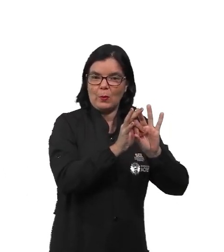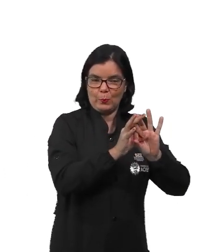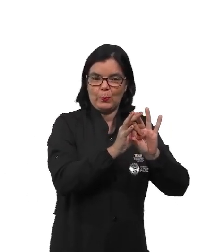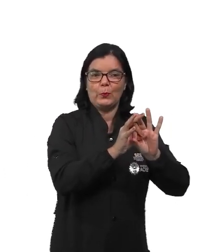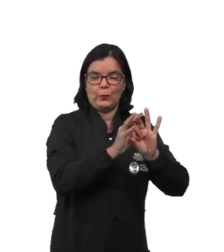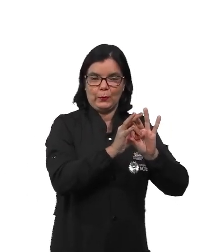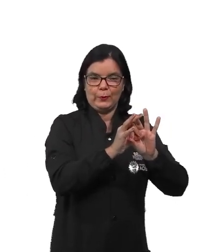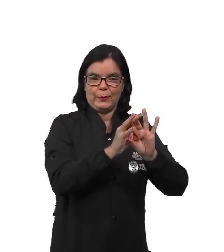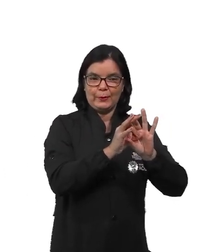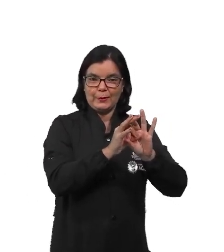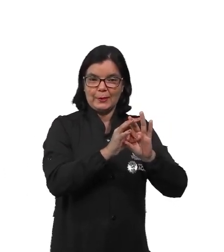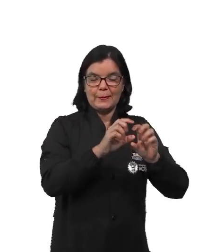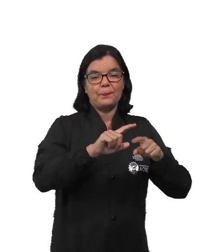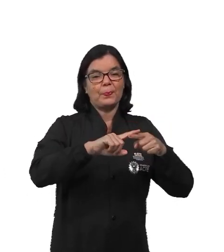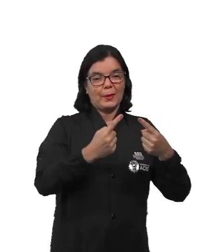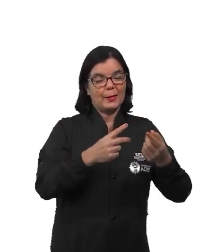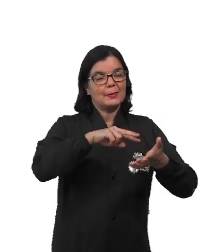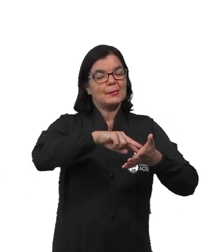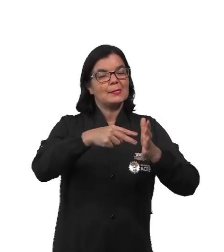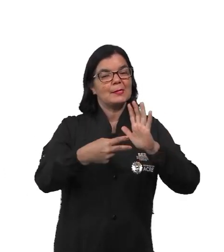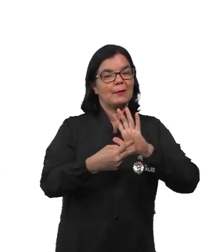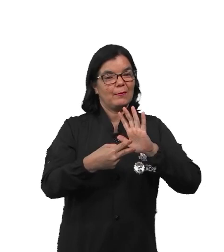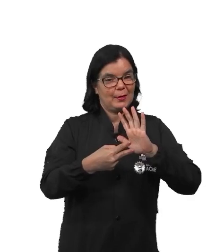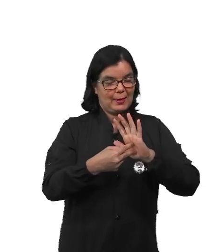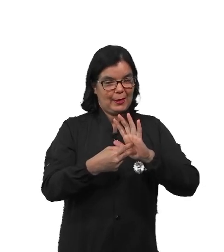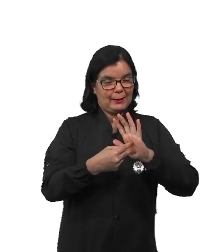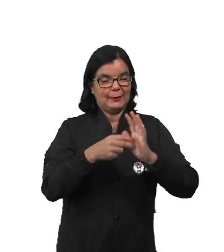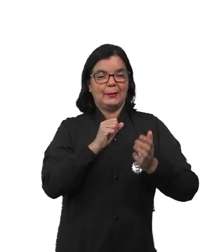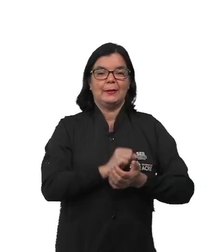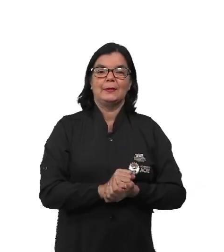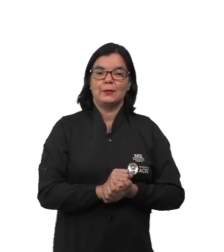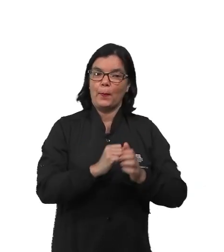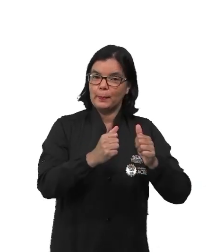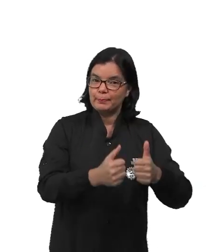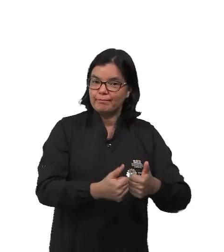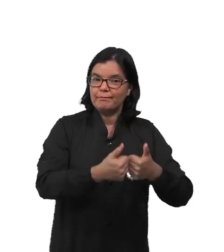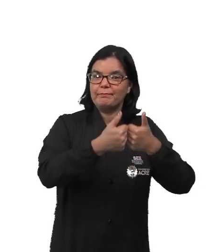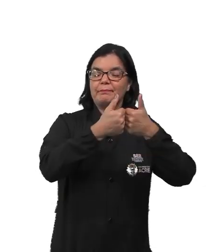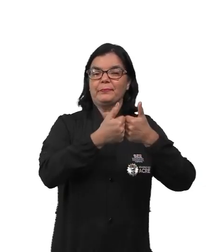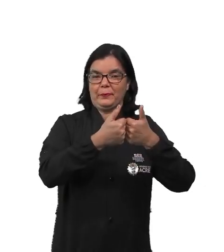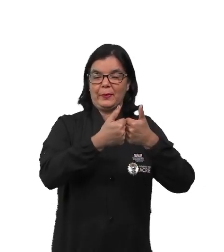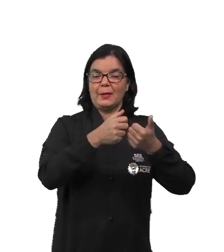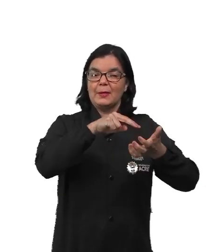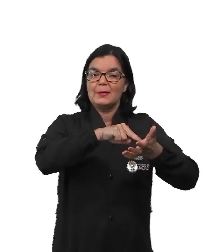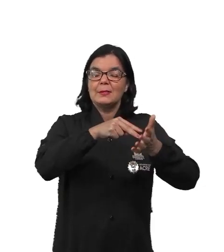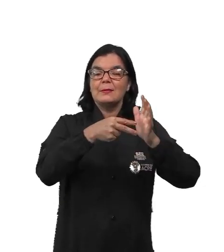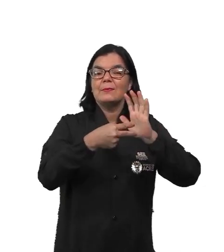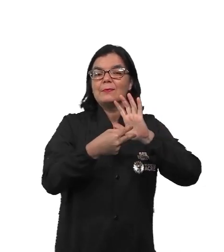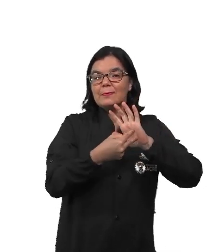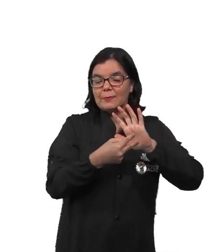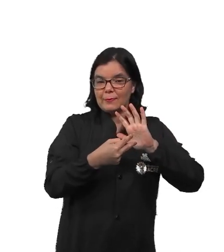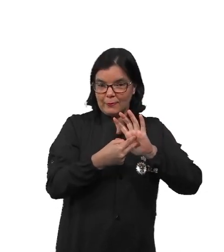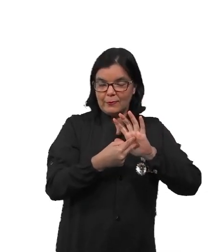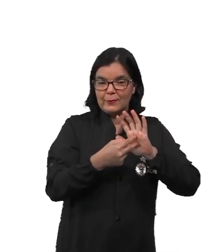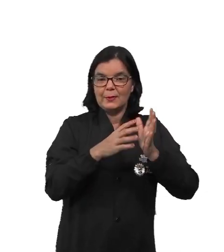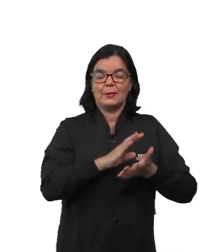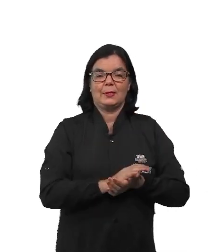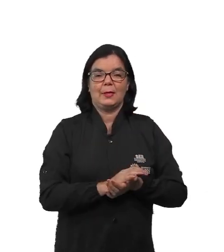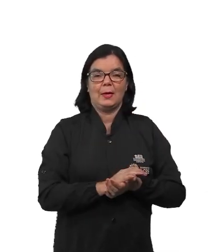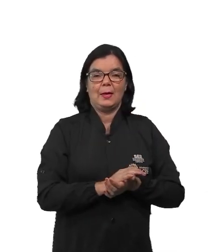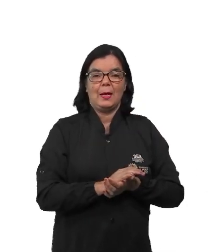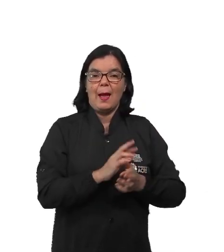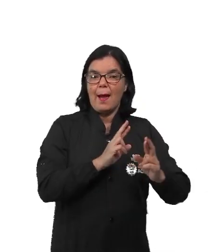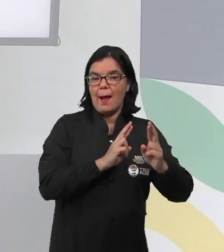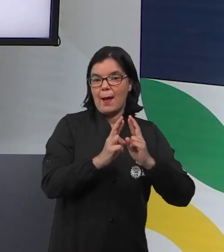tipos de relação. Essas harmônicas são consideradas positivas, que quer dizer o quê? Que